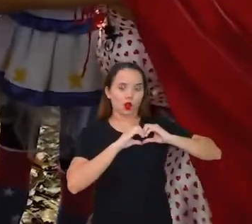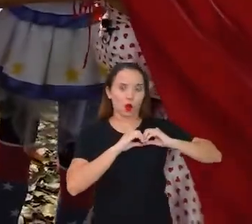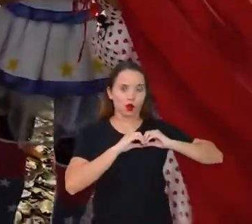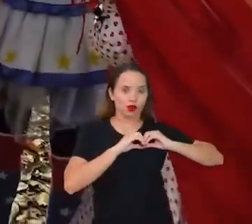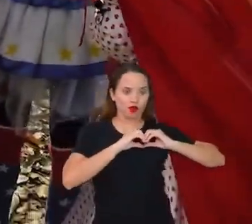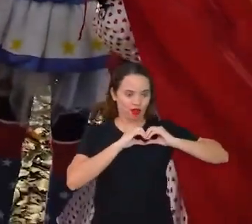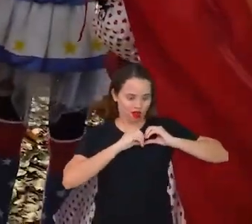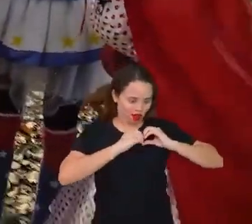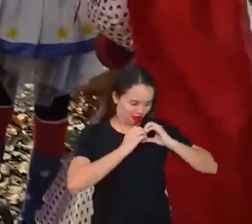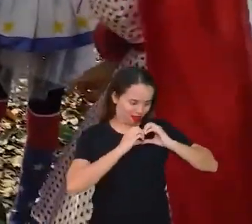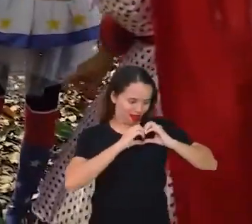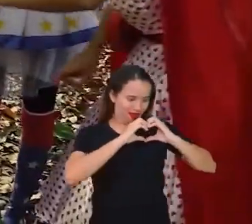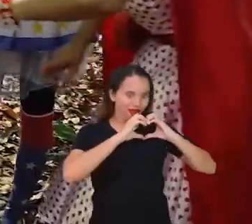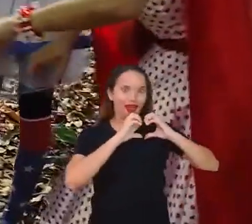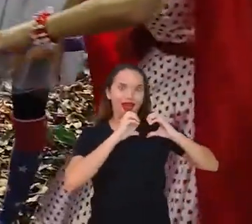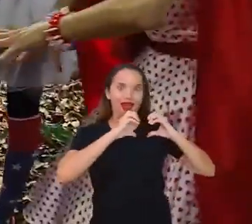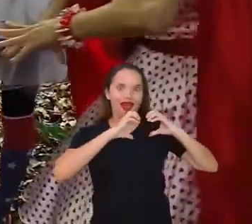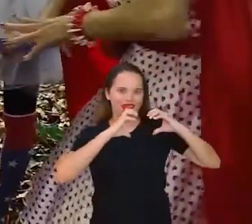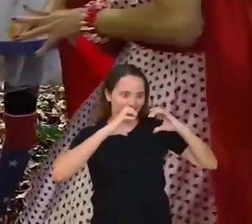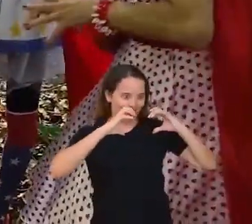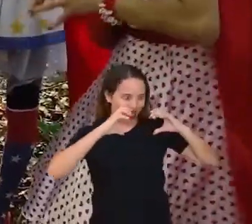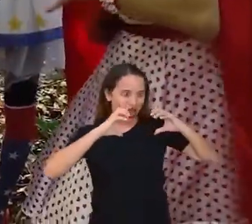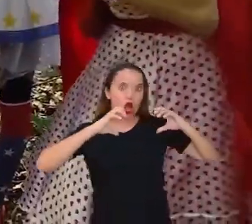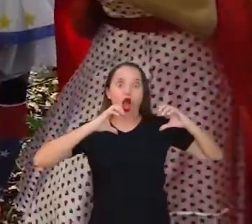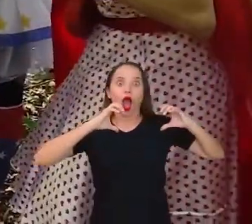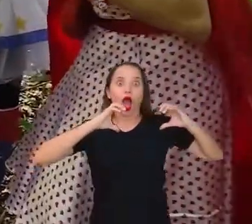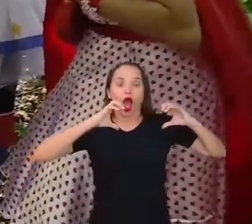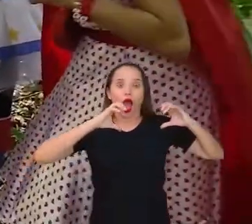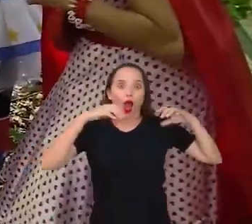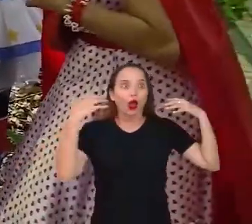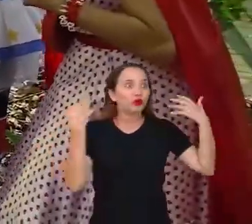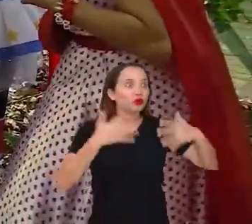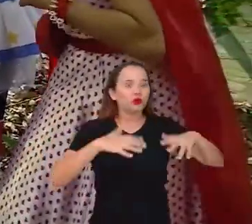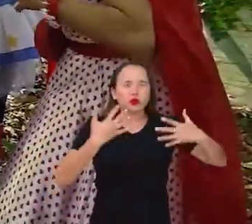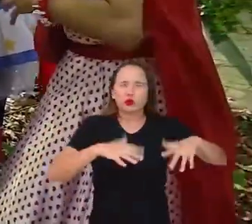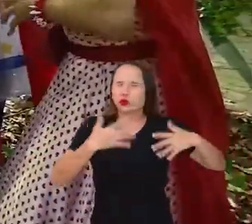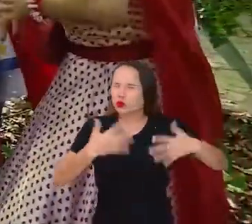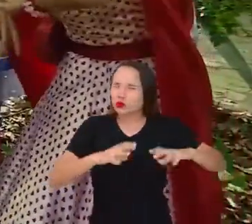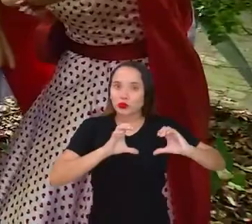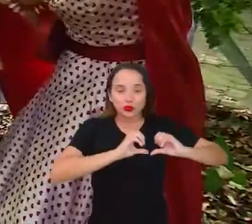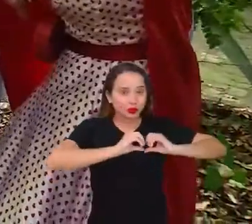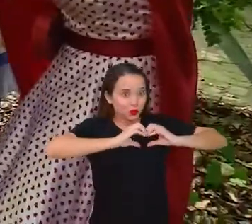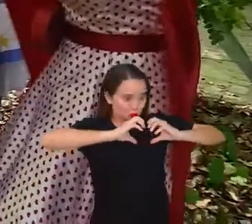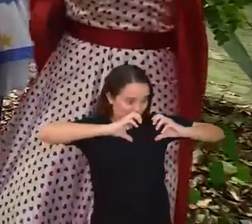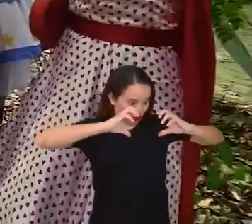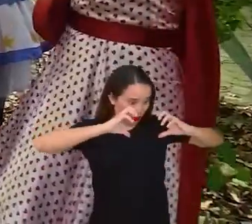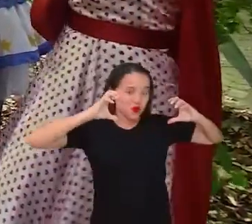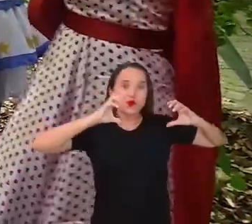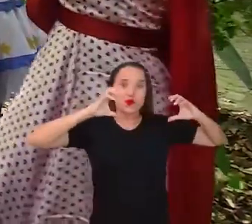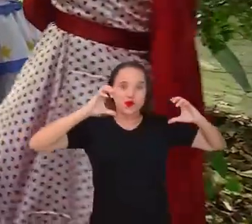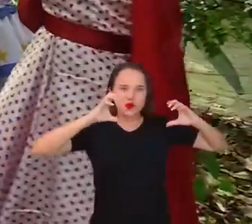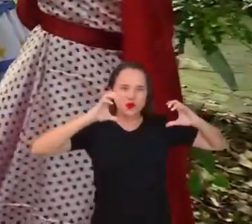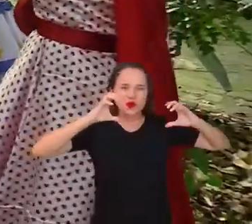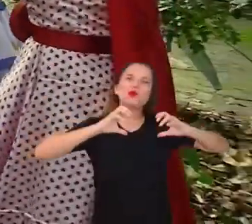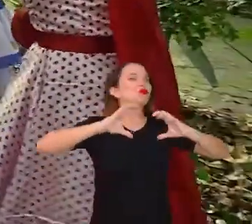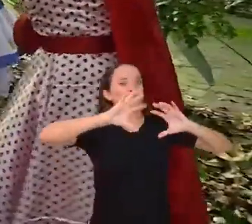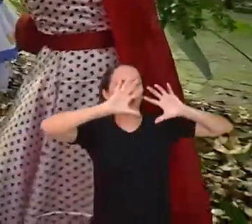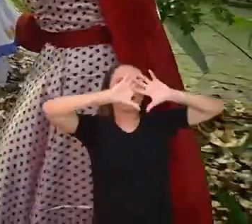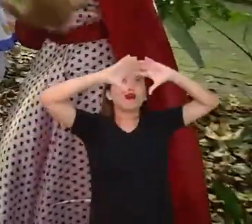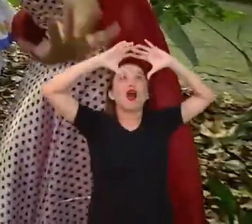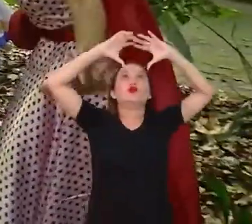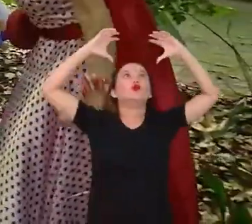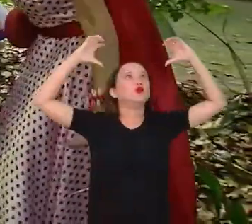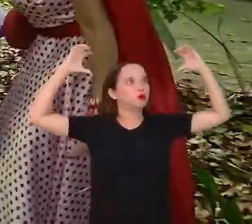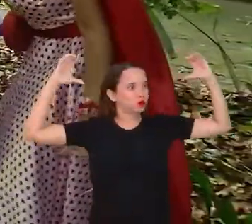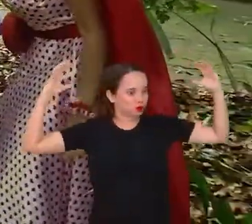de semente de amor, ele vai crescer, crescer, crescer e vai tomar